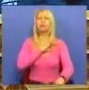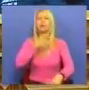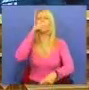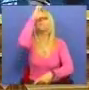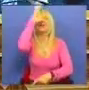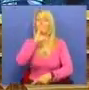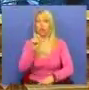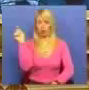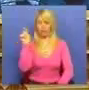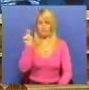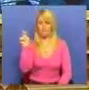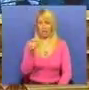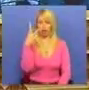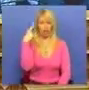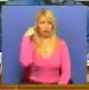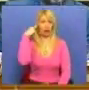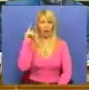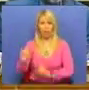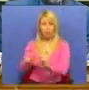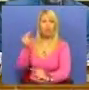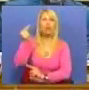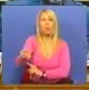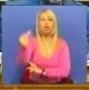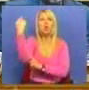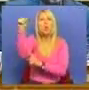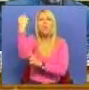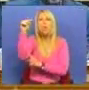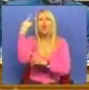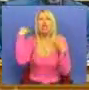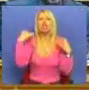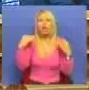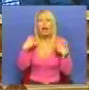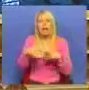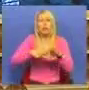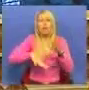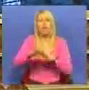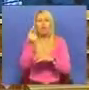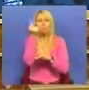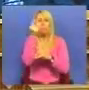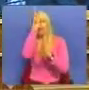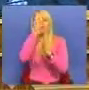meses depois, um único ginásio que tenha reduzido os preços.